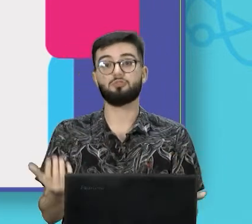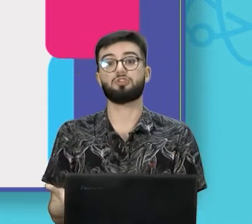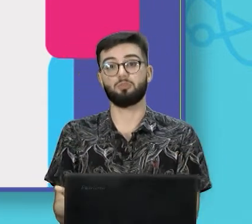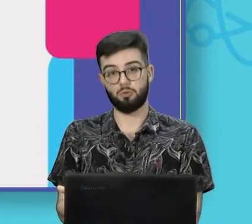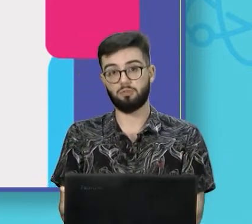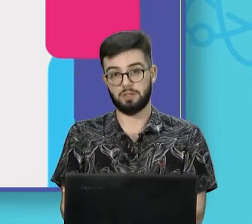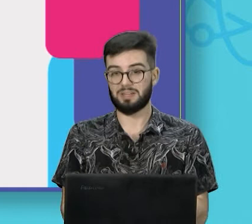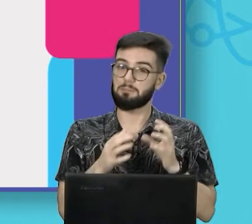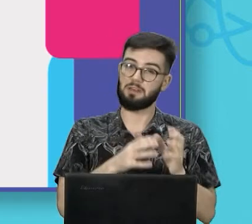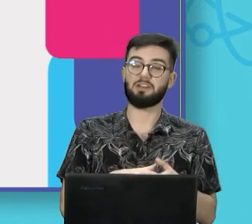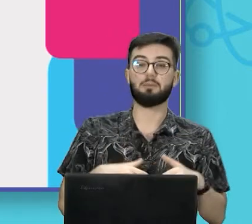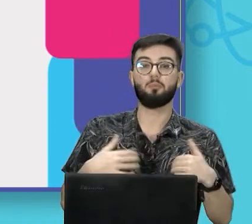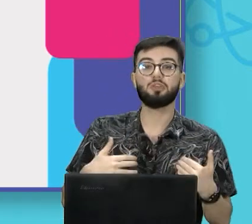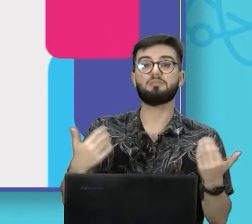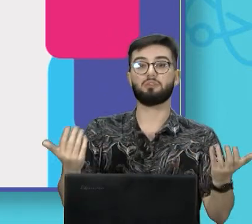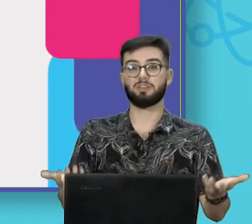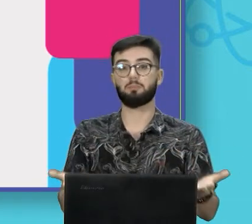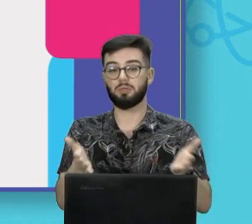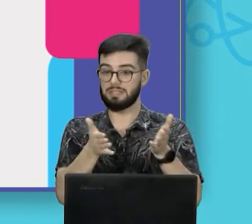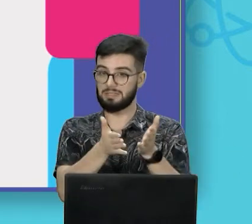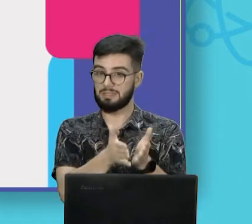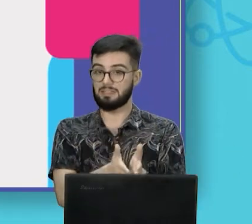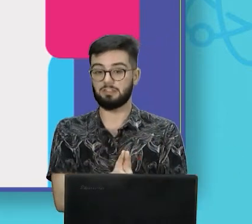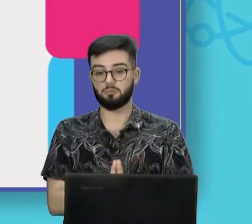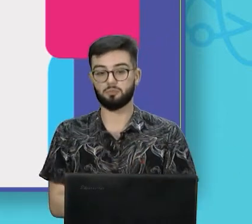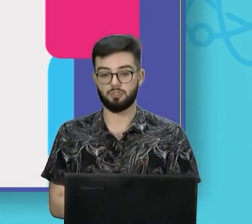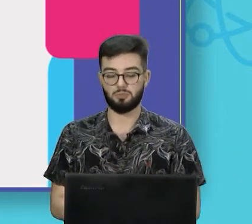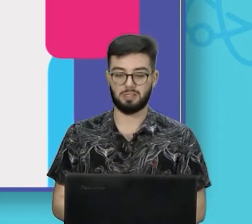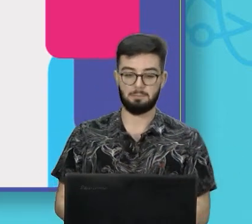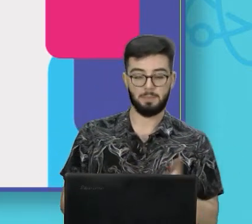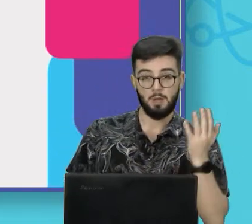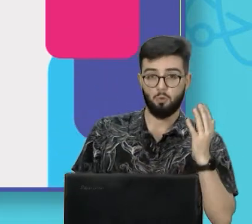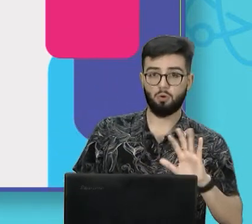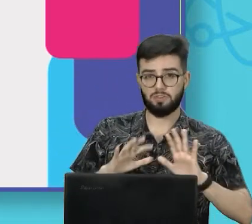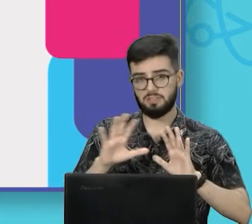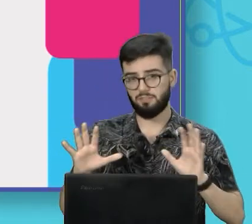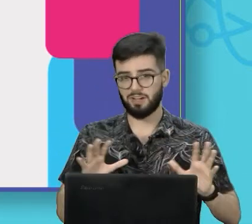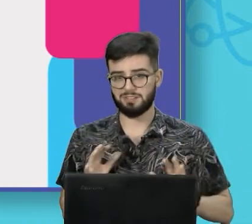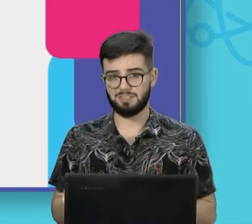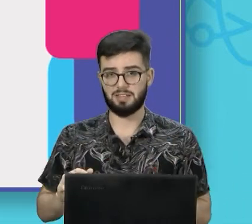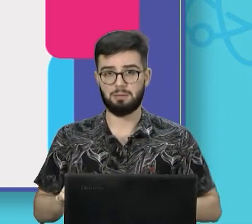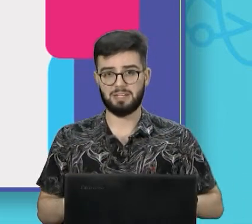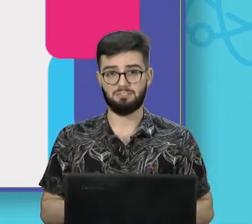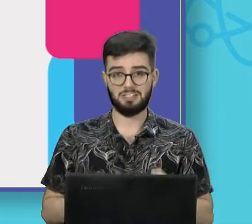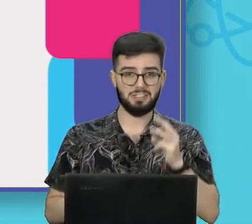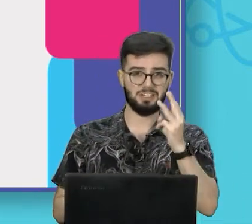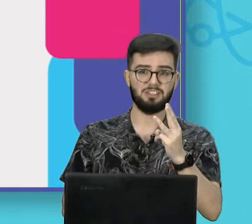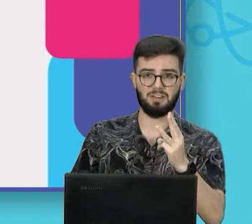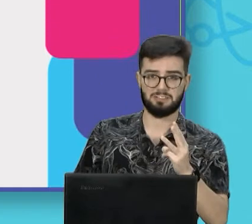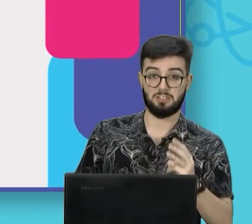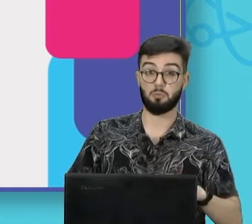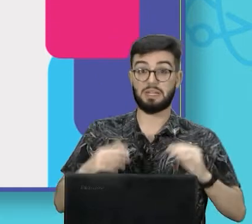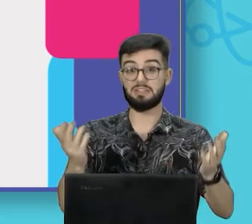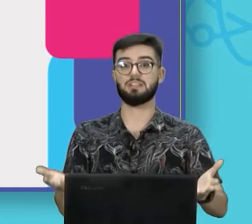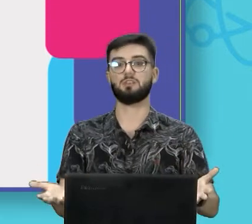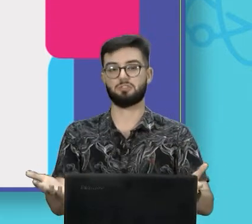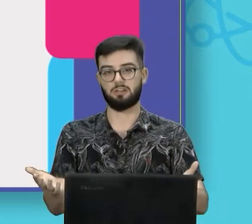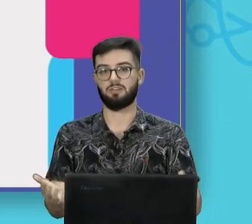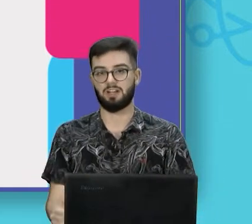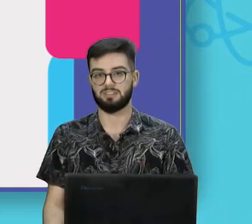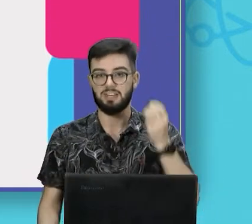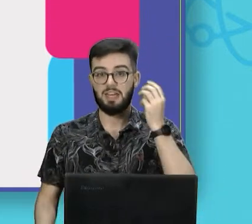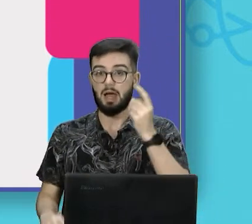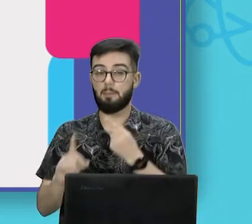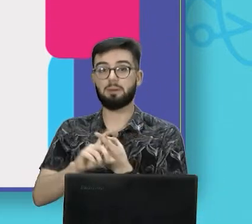com seu estilo de governo até que ele vai ter muita influência política Nesse contexto aqui o governo de Vargas vocês sabem que é dividido em três fases é são